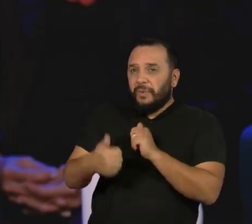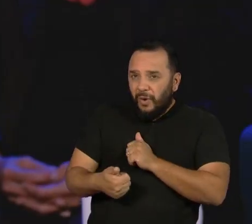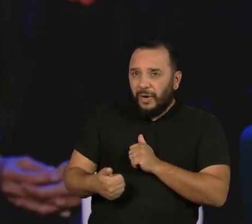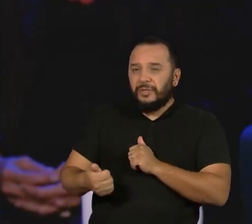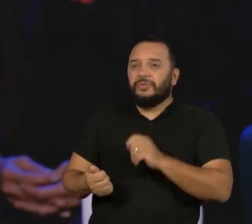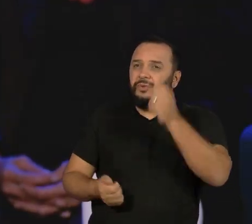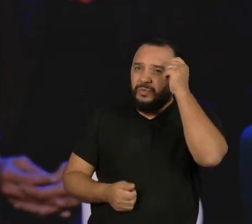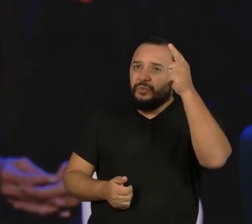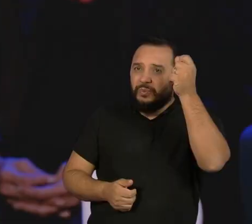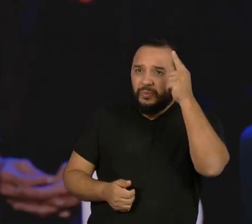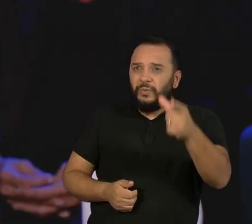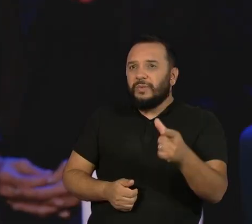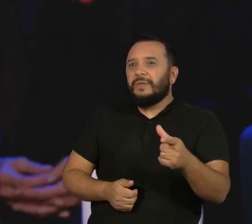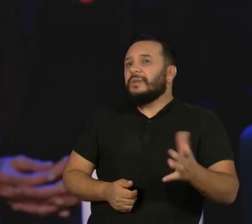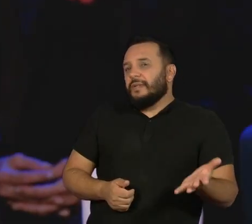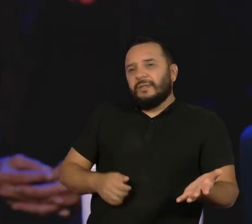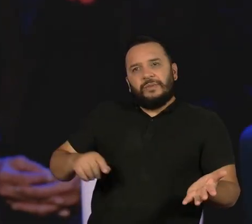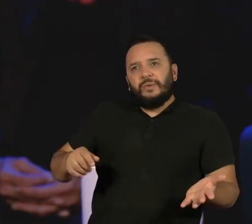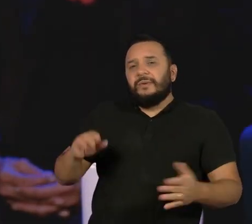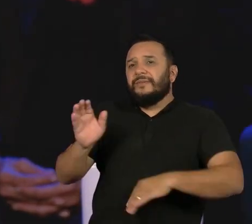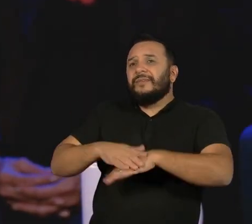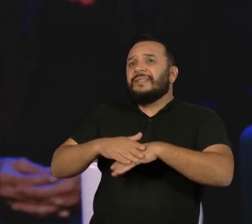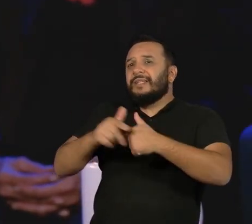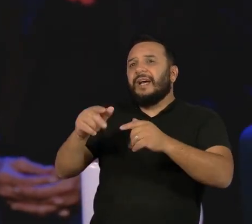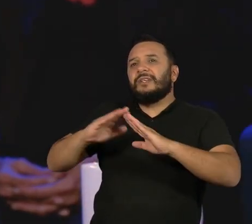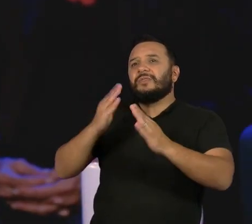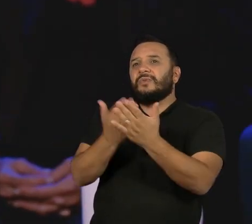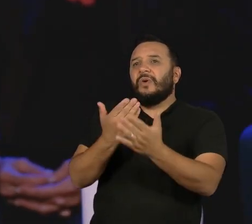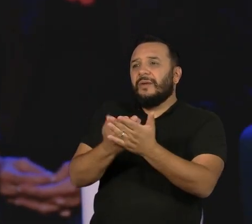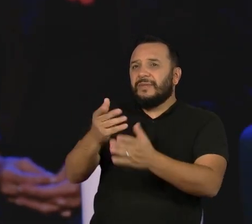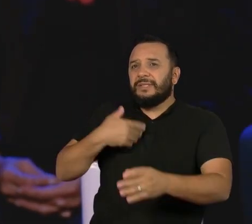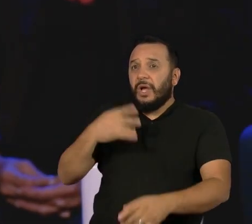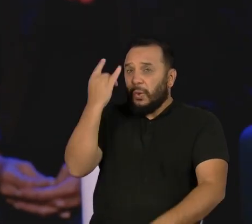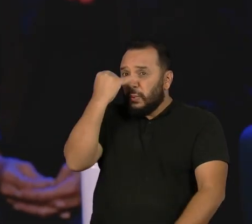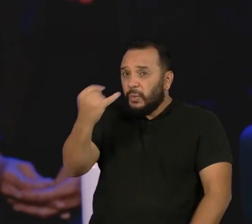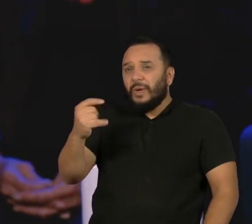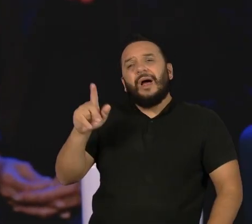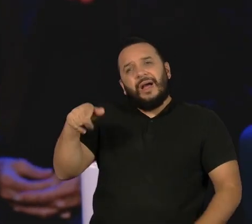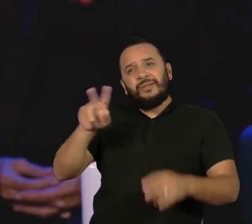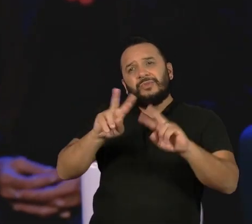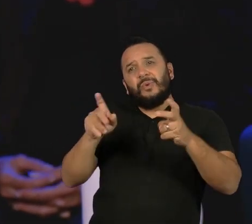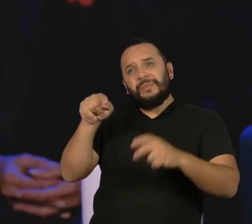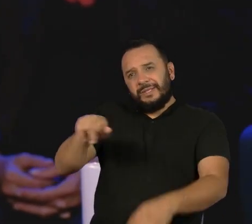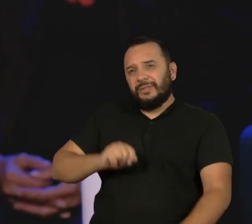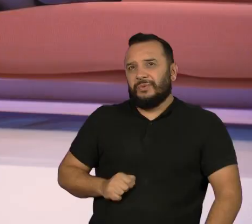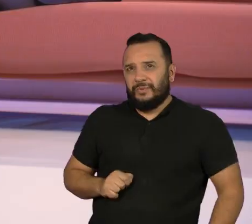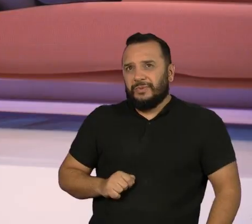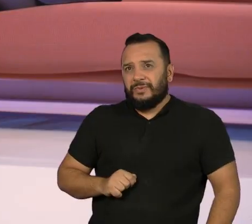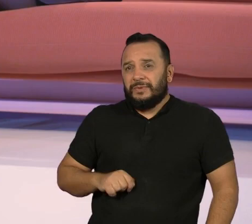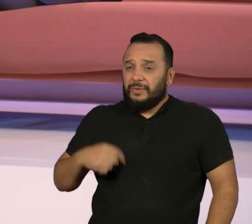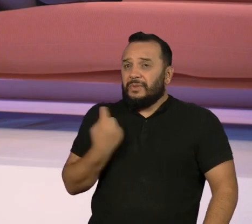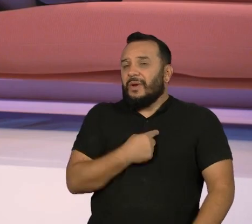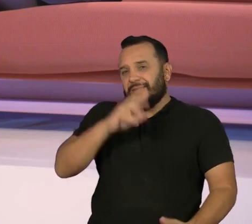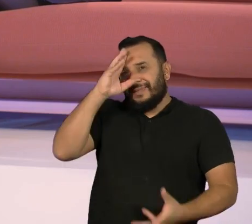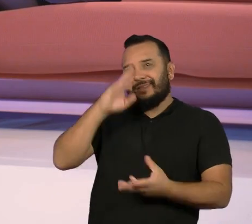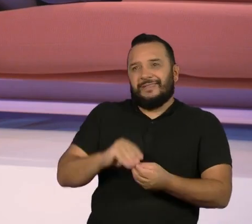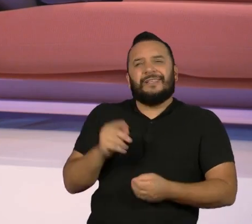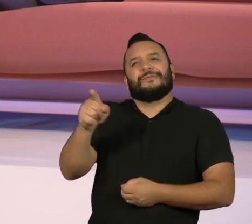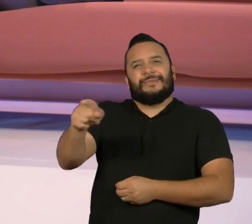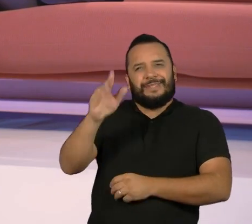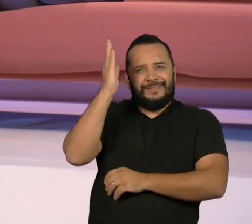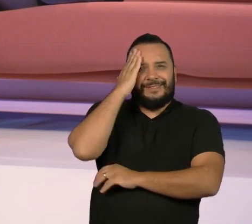Esporte. O que a gente tem que fazer para tornar a escola atrativa? Porque é sobre isso que a gente está falando. A gente tem que entender, Chalita, e